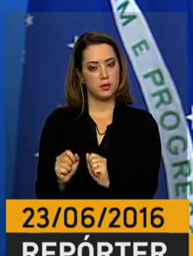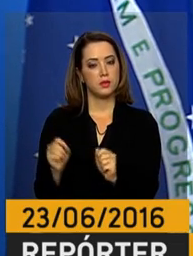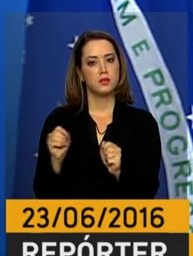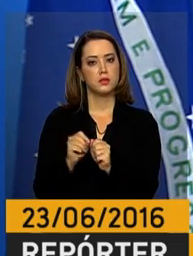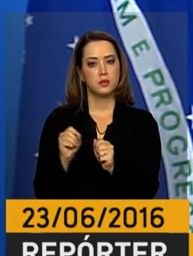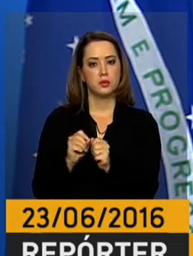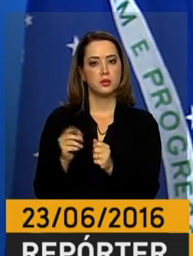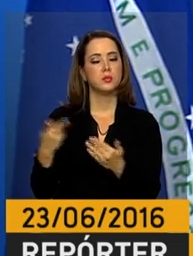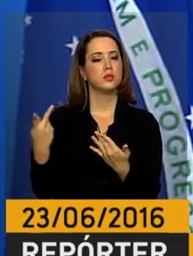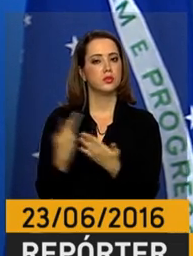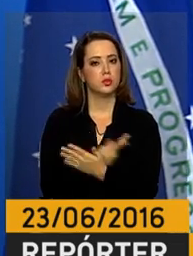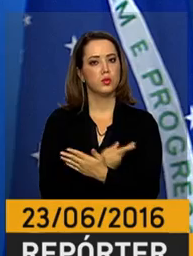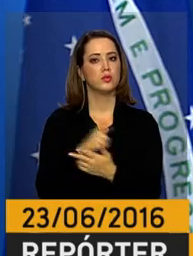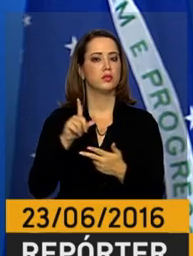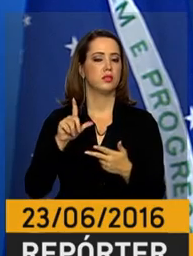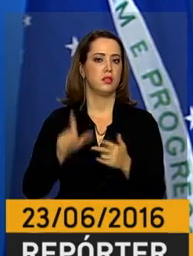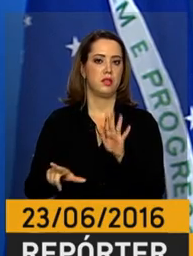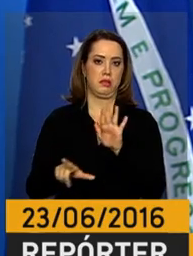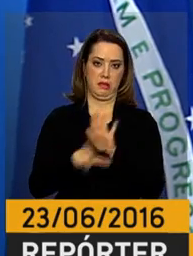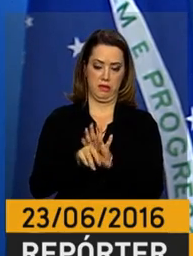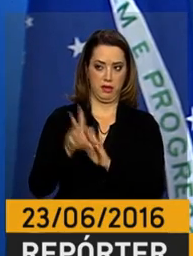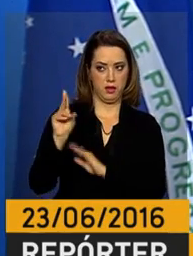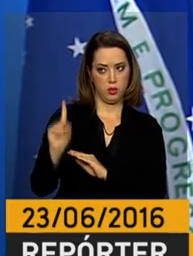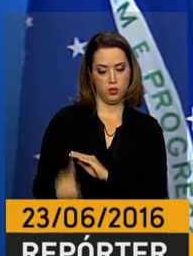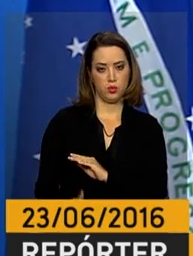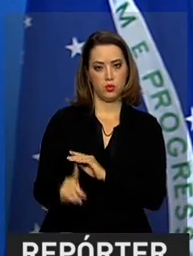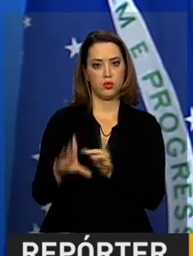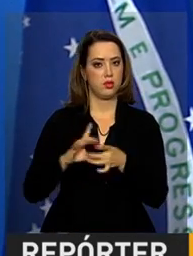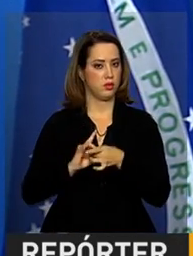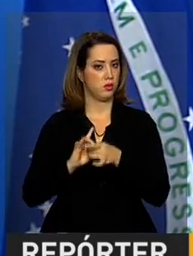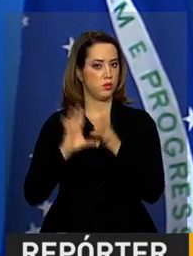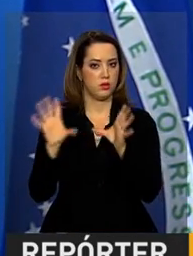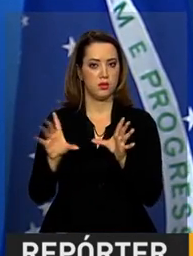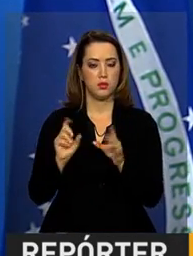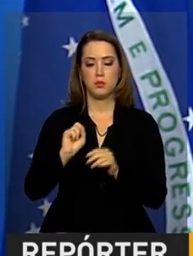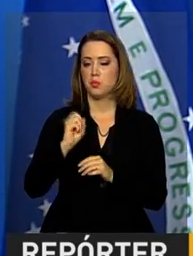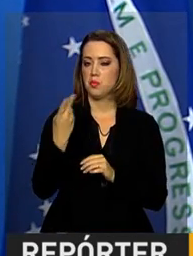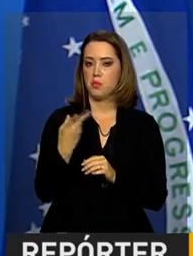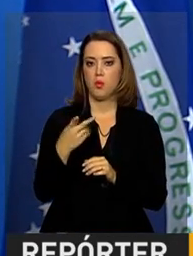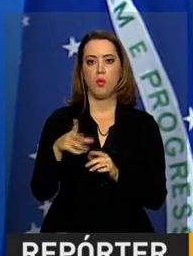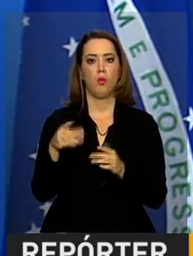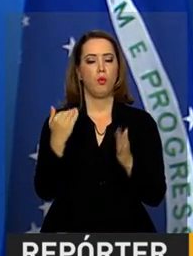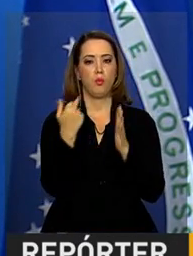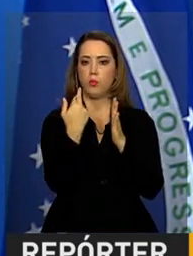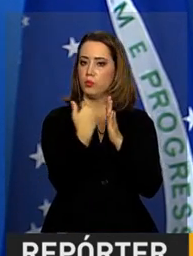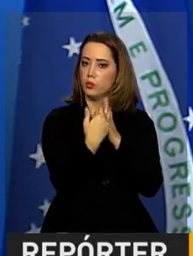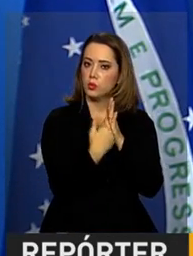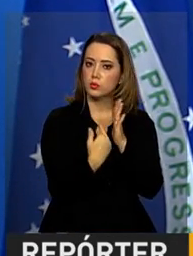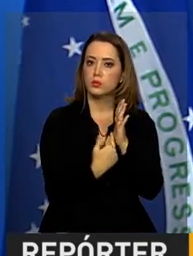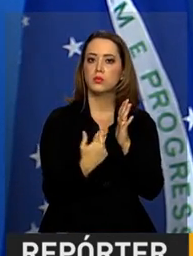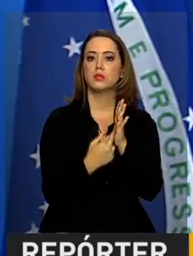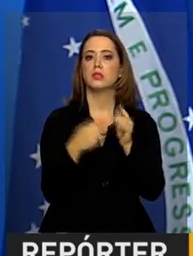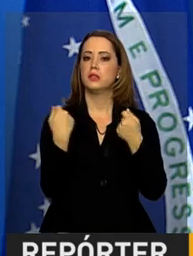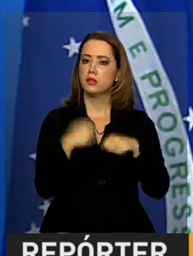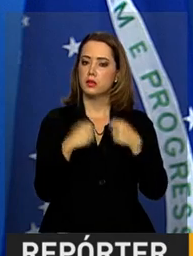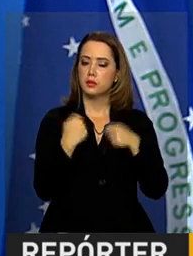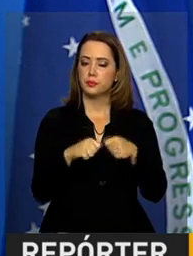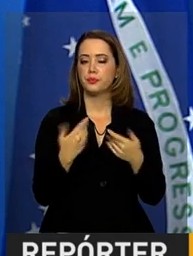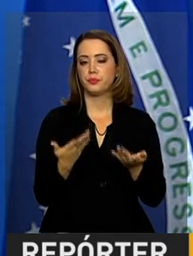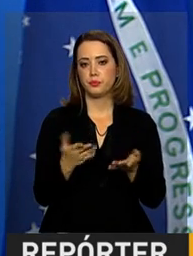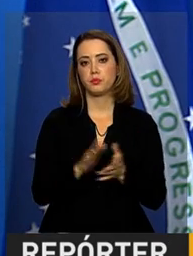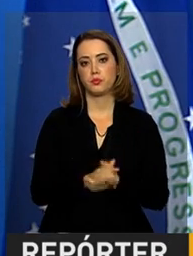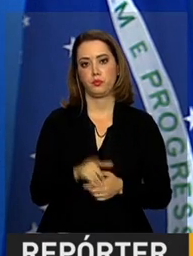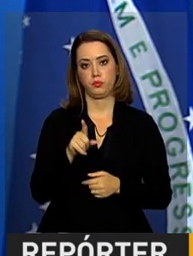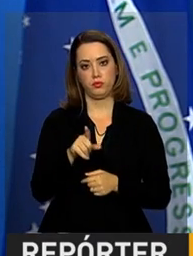própria satisfação dos direitos liberdades ou prerrogativas reclamados não são